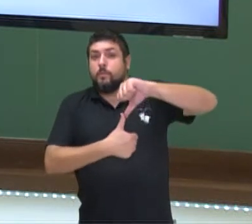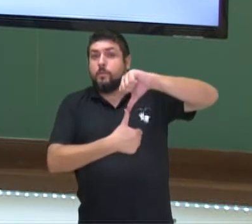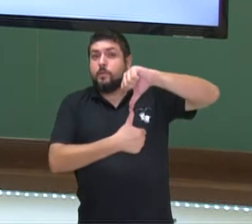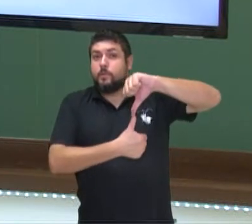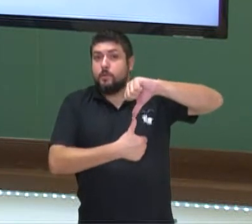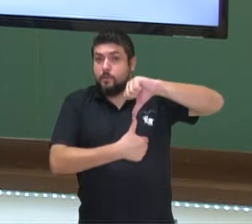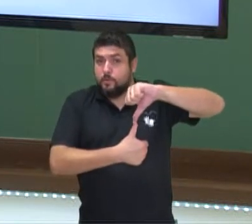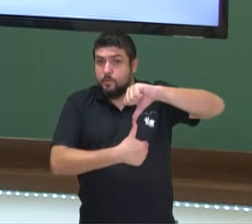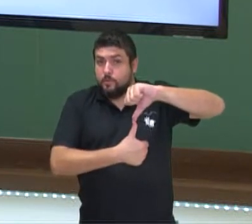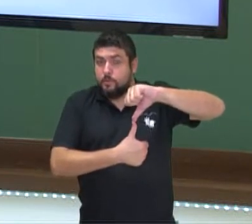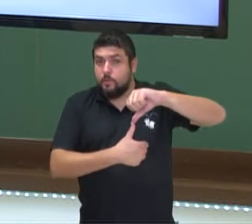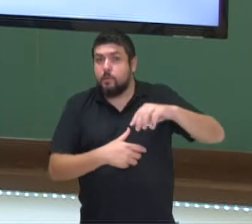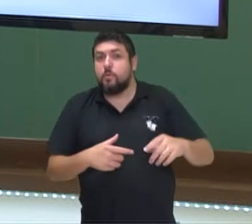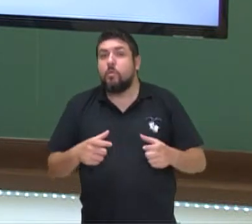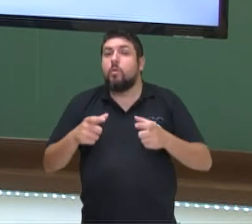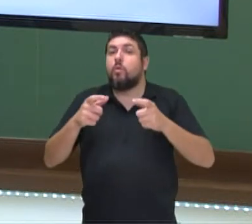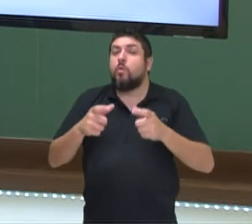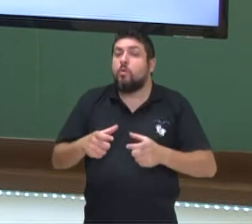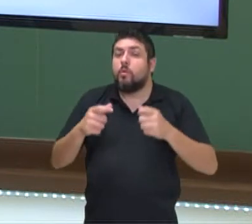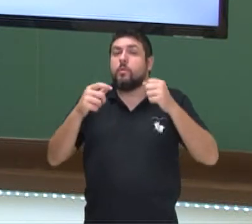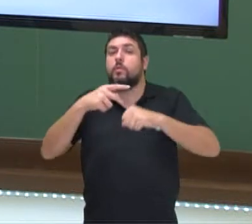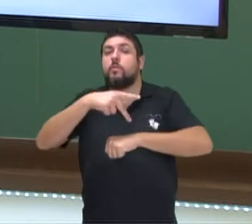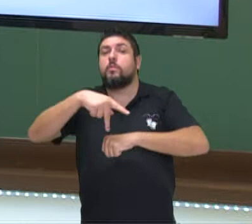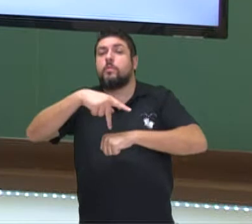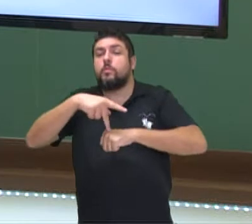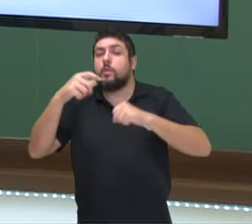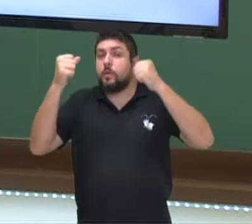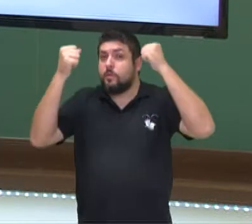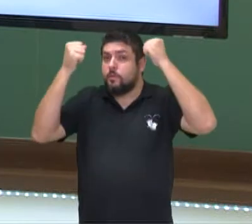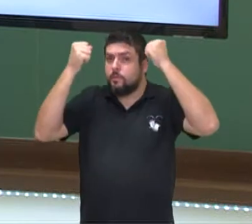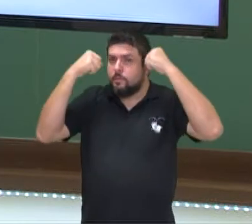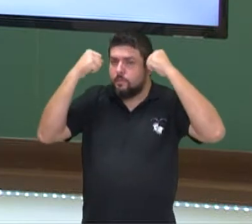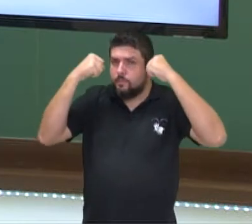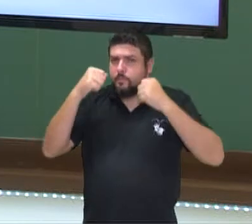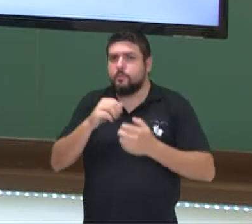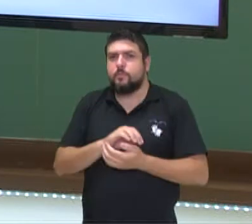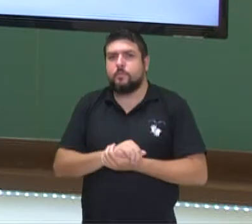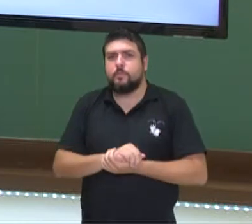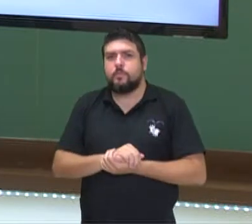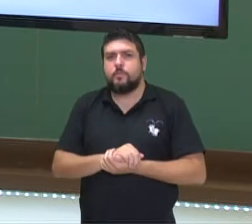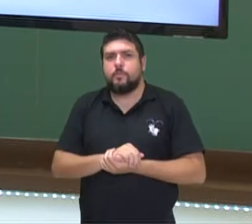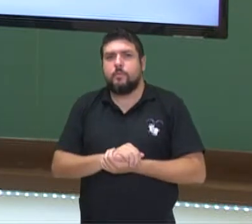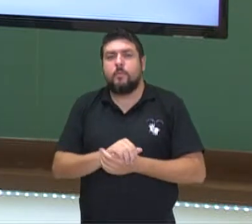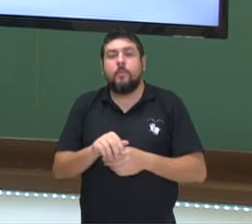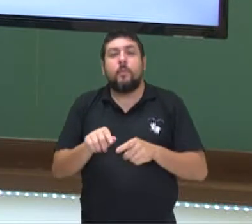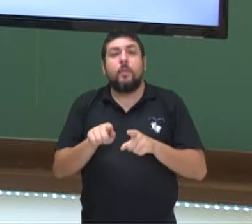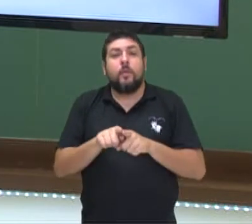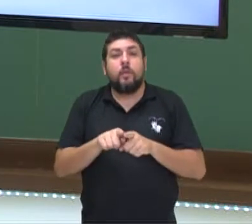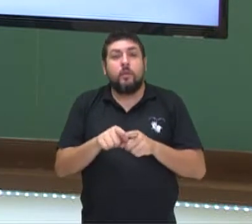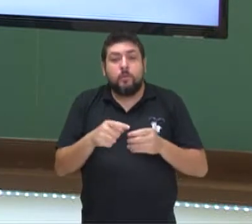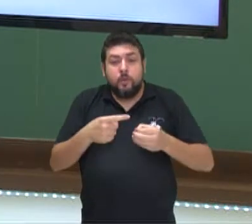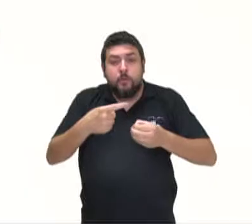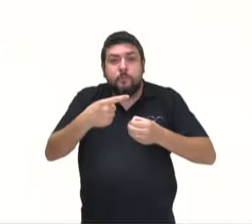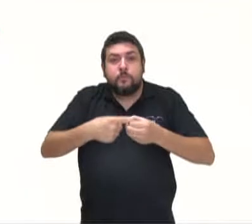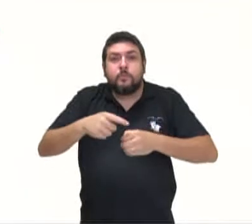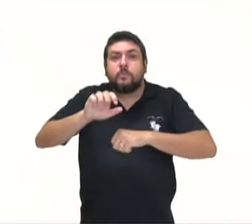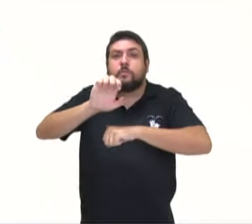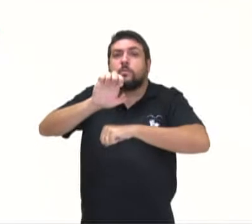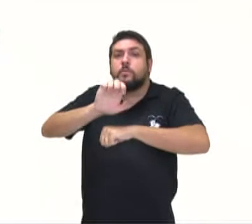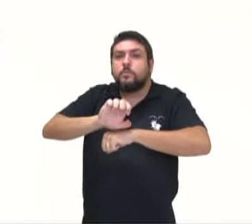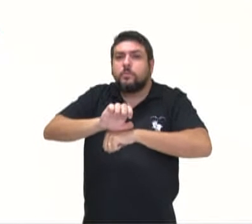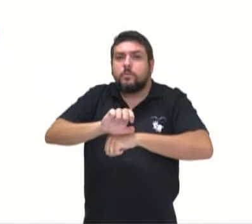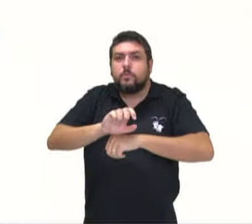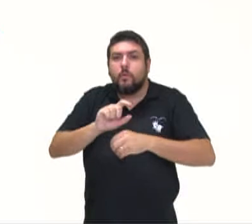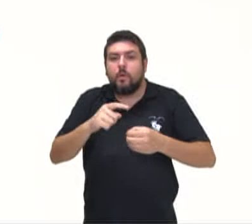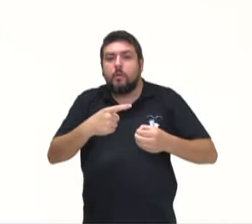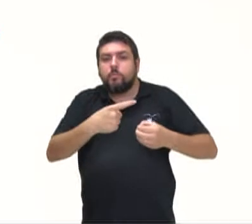e sul do atual México. Então, América Central e sul da América do Norte. Viviam em cidades-estados, governadas